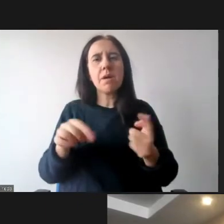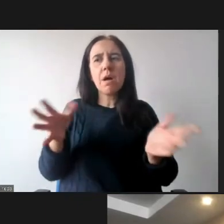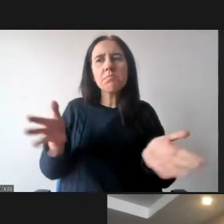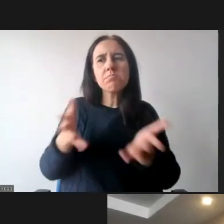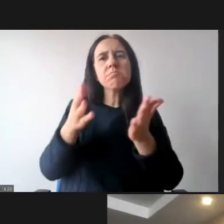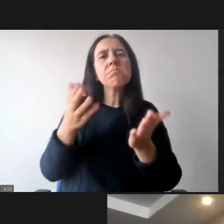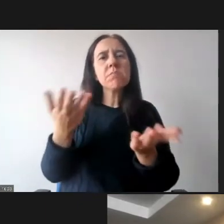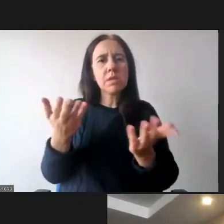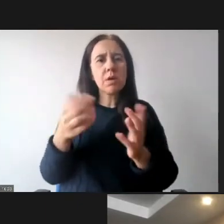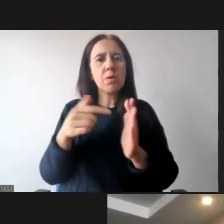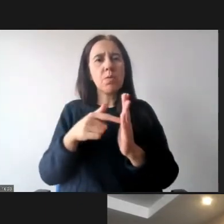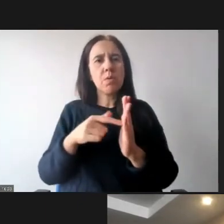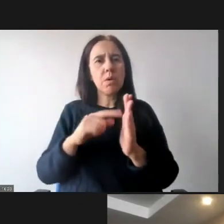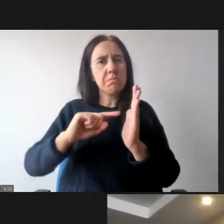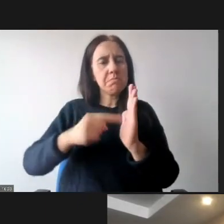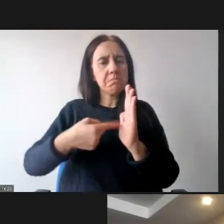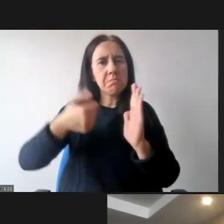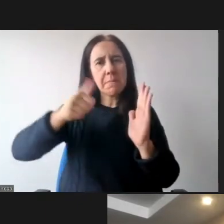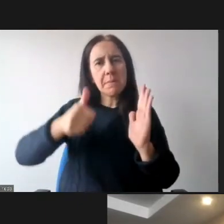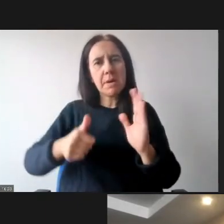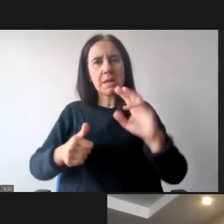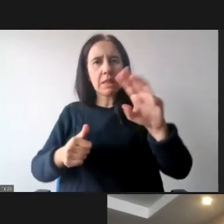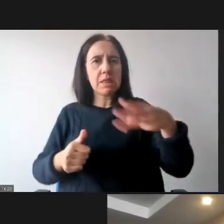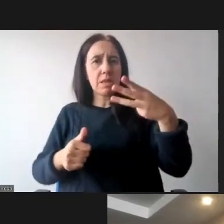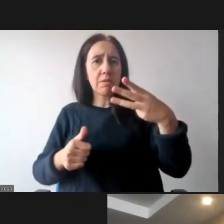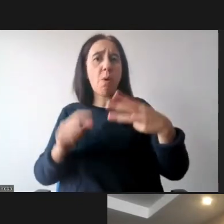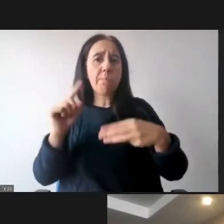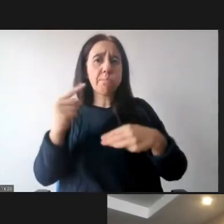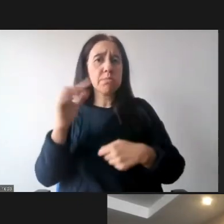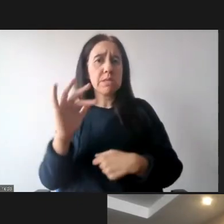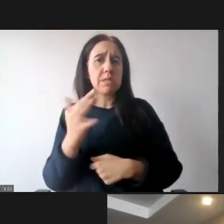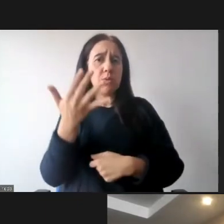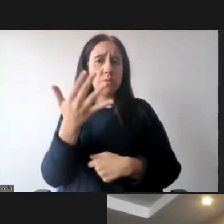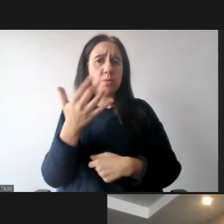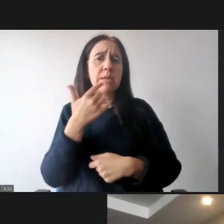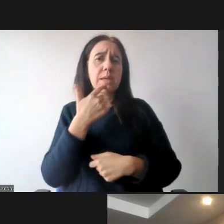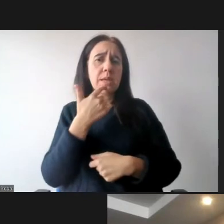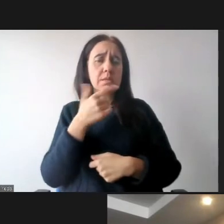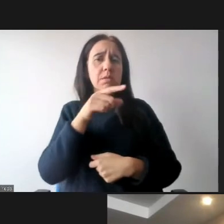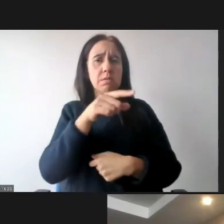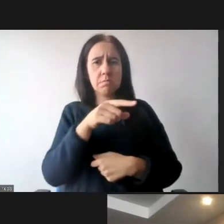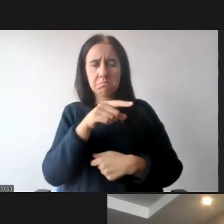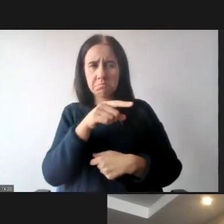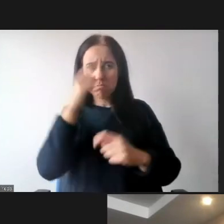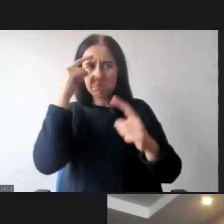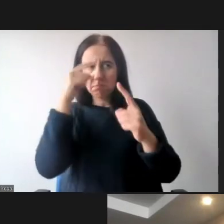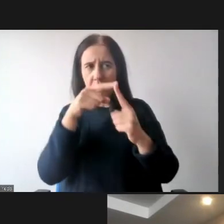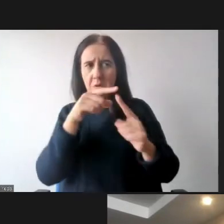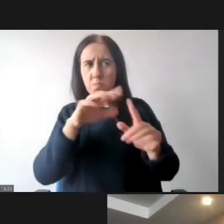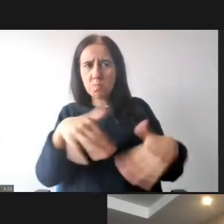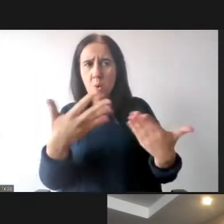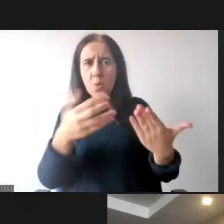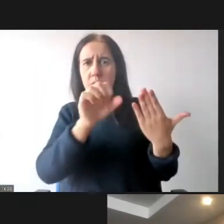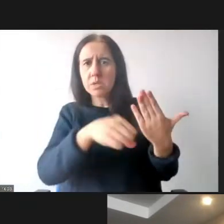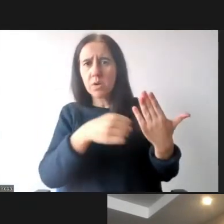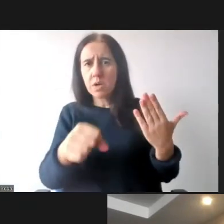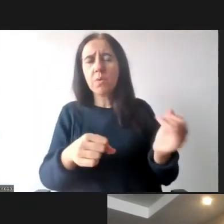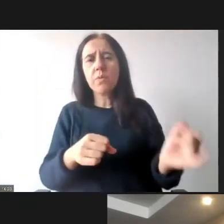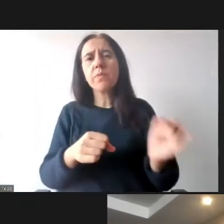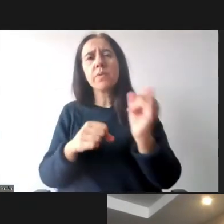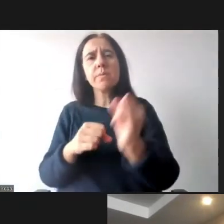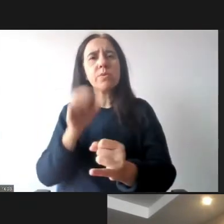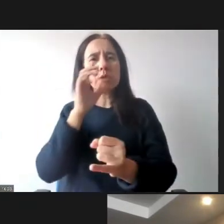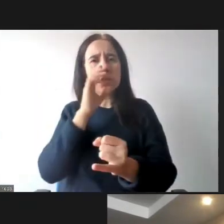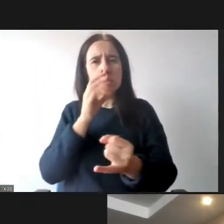3 testes, teríamos 5, ou seja, primeiro íamos perceber se o fim era legítimo ou não, depois íamos perceber se os